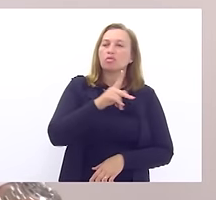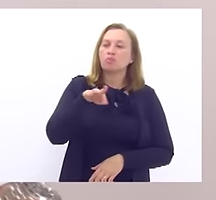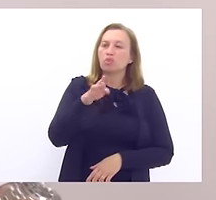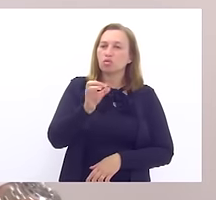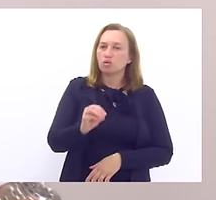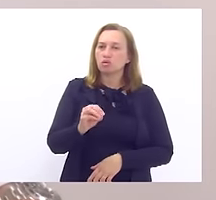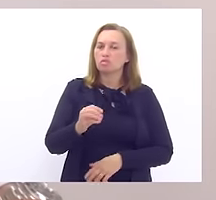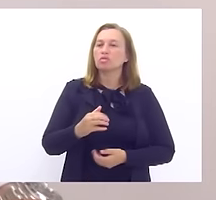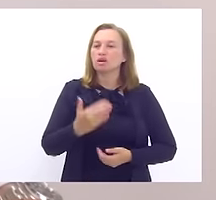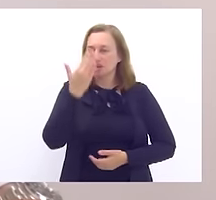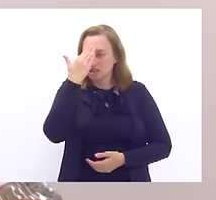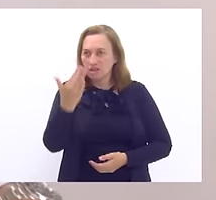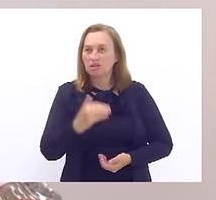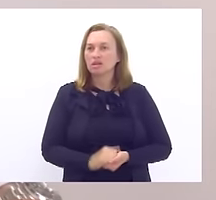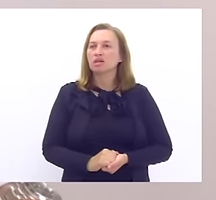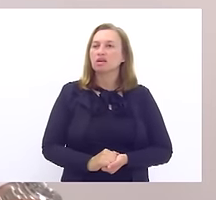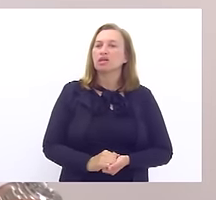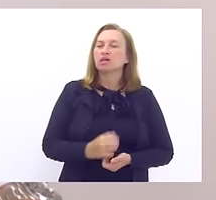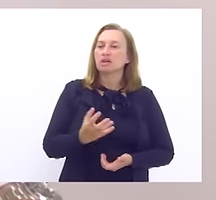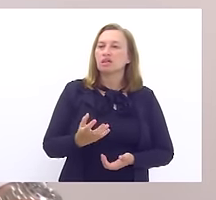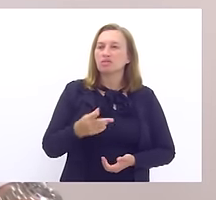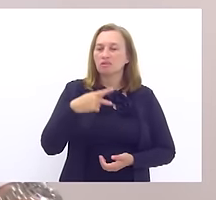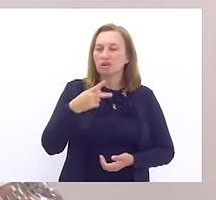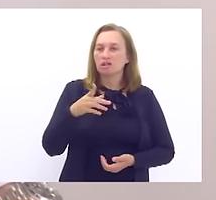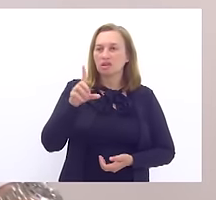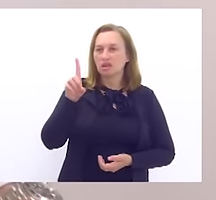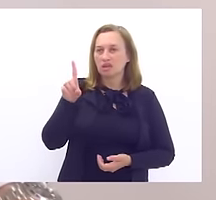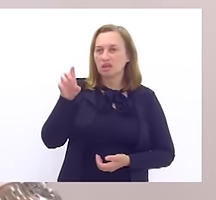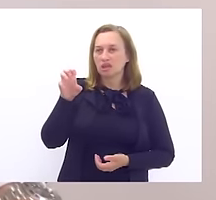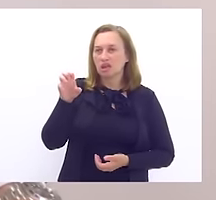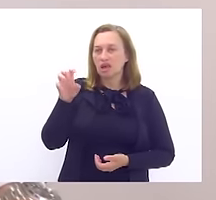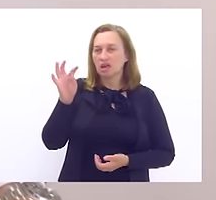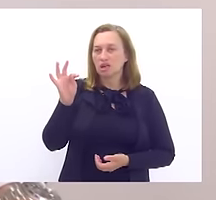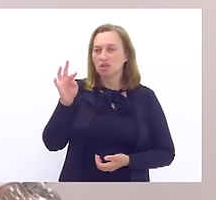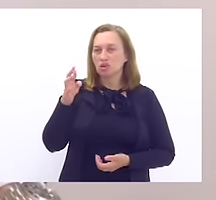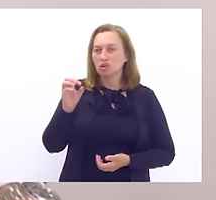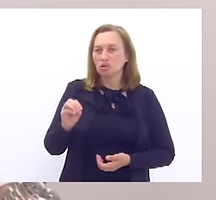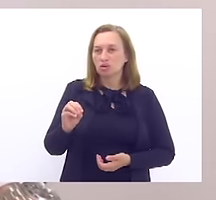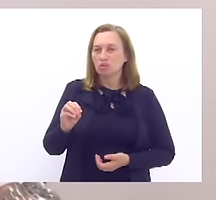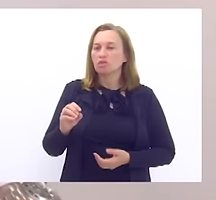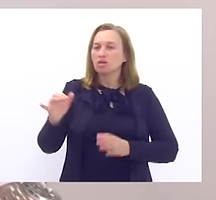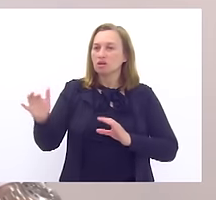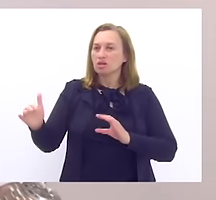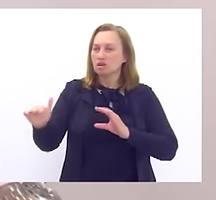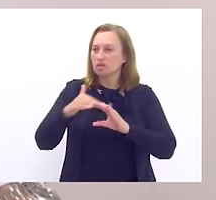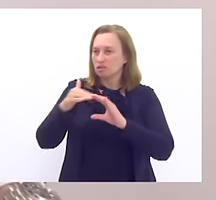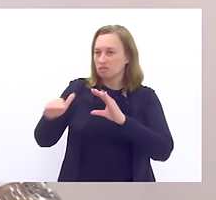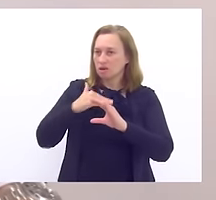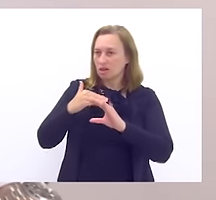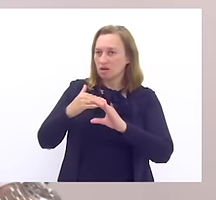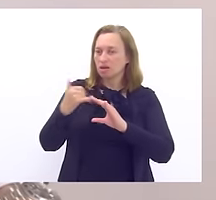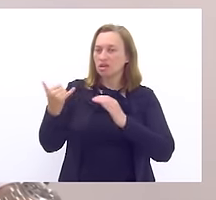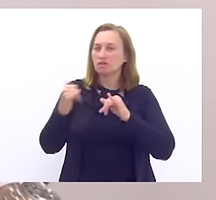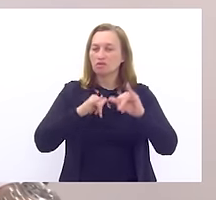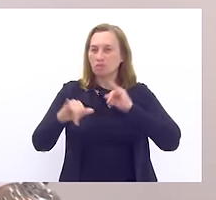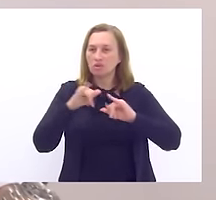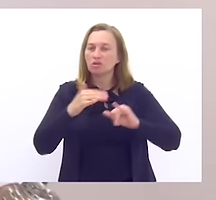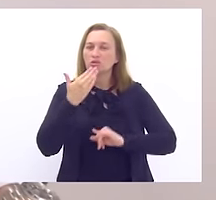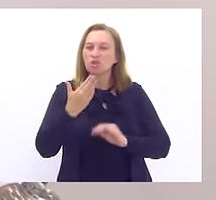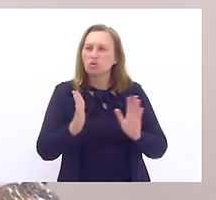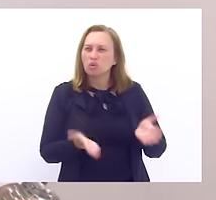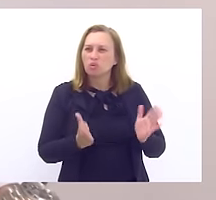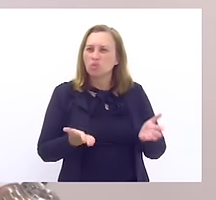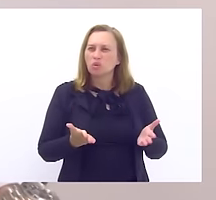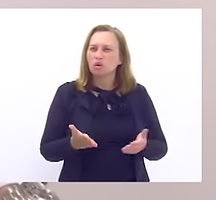quero dirigir ao Detro também é possível passar essas informações que a gente solicitou hoje a senhora